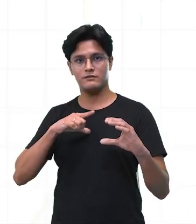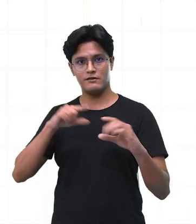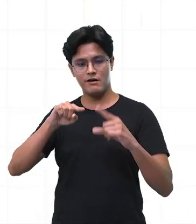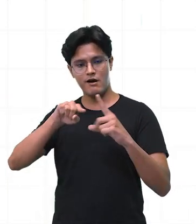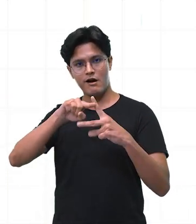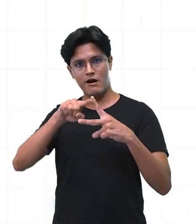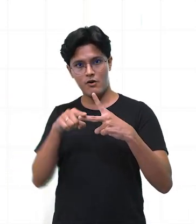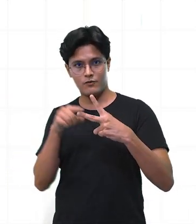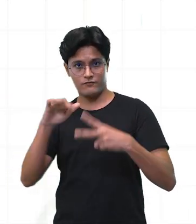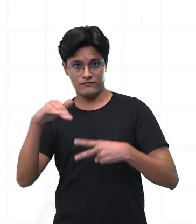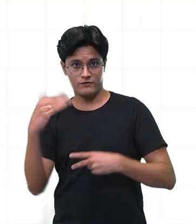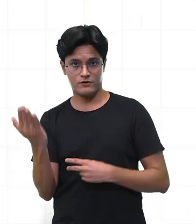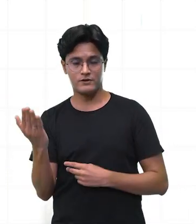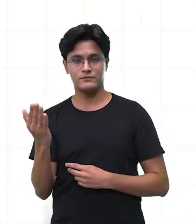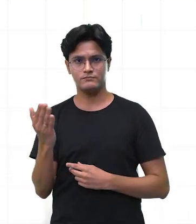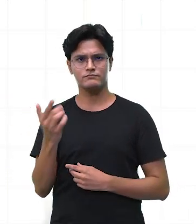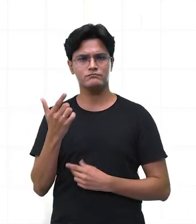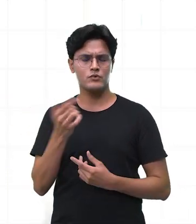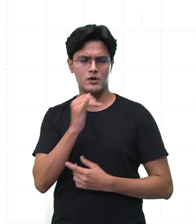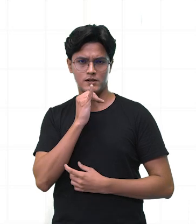bem, olha só